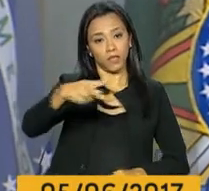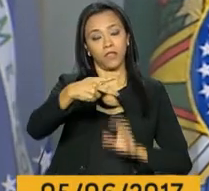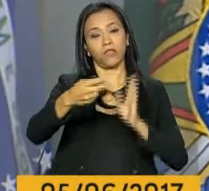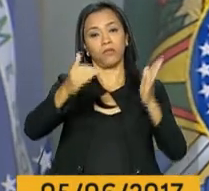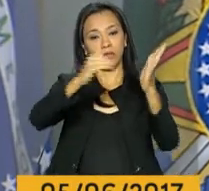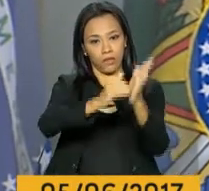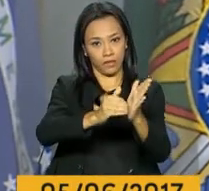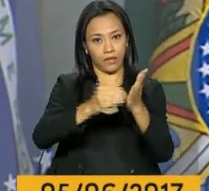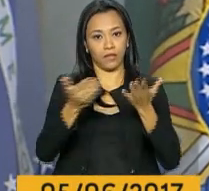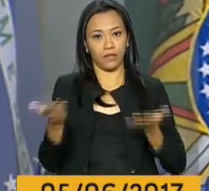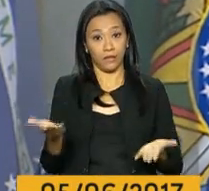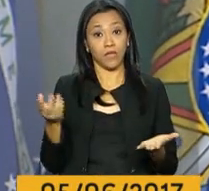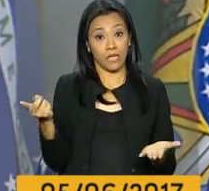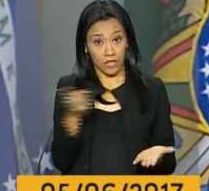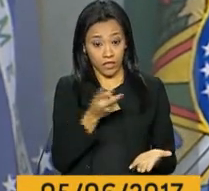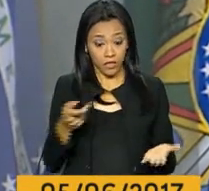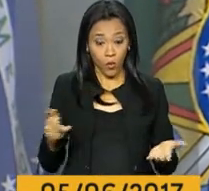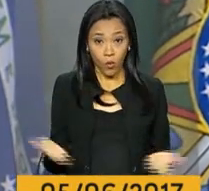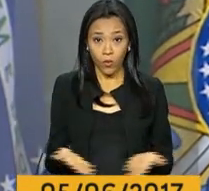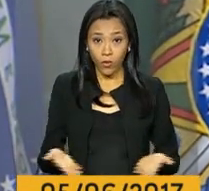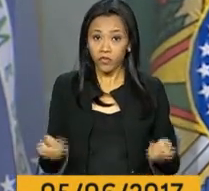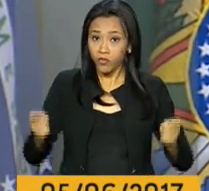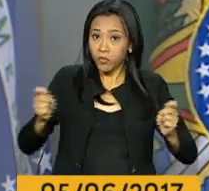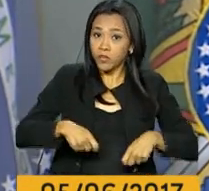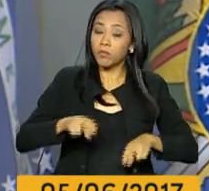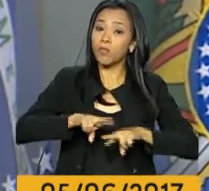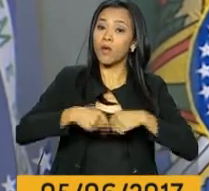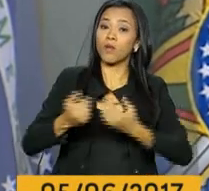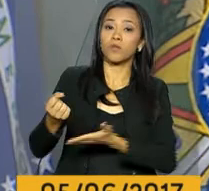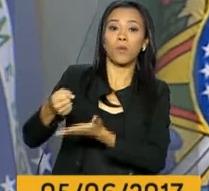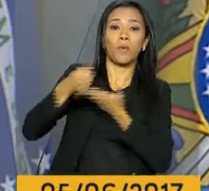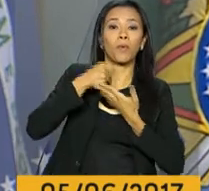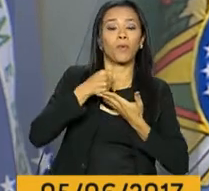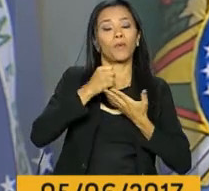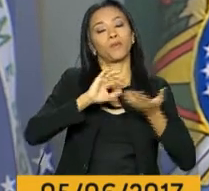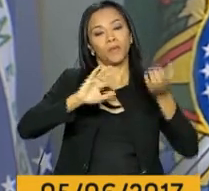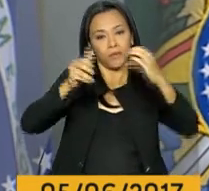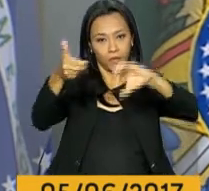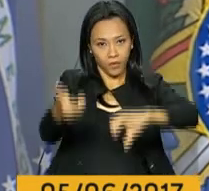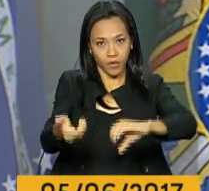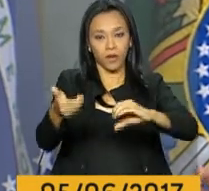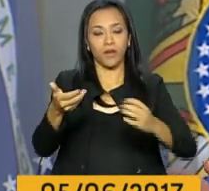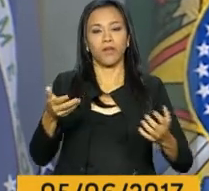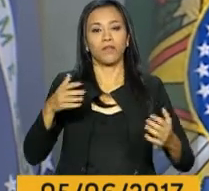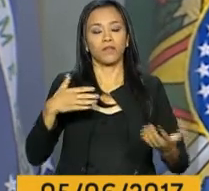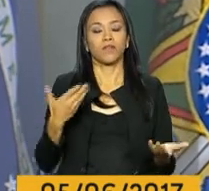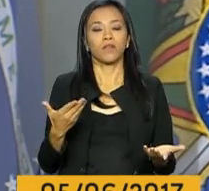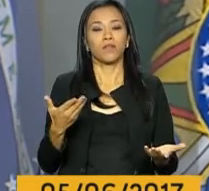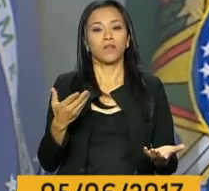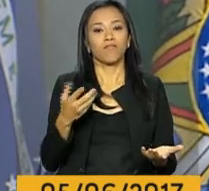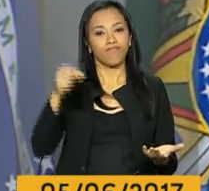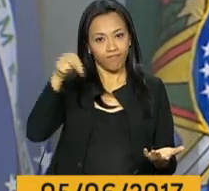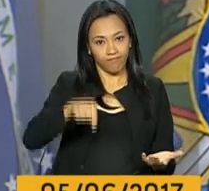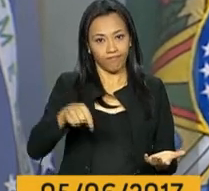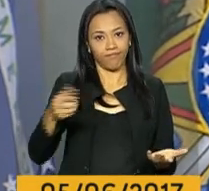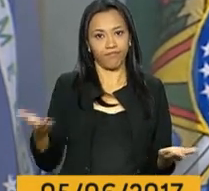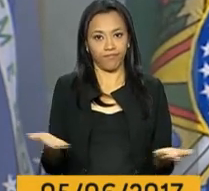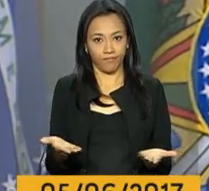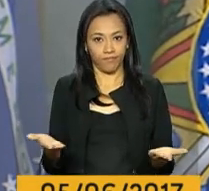isso tudo foi possível também graças ao apoio que o congresso nacional nos deu a todos nesta